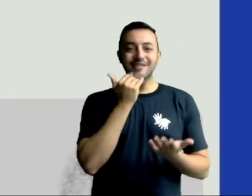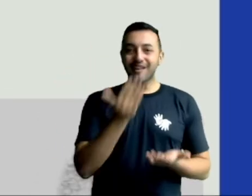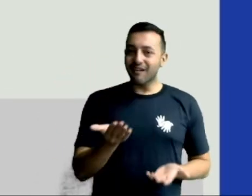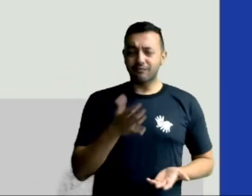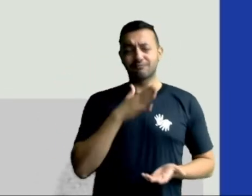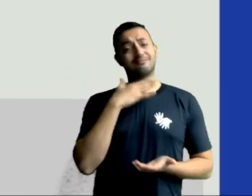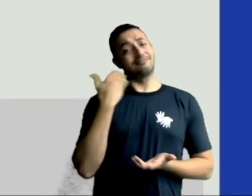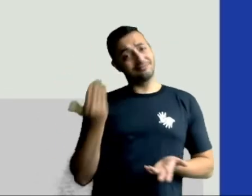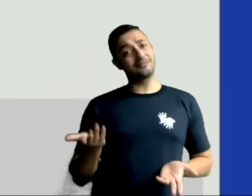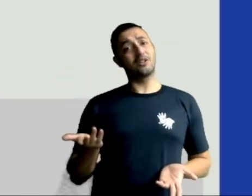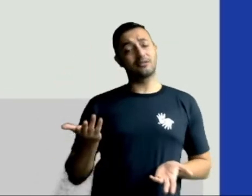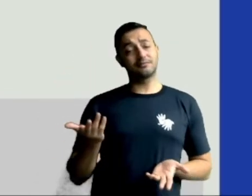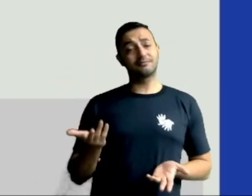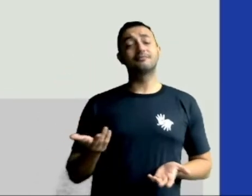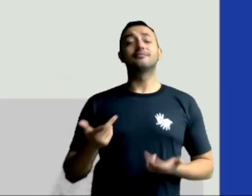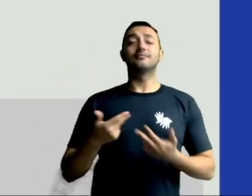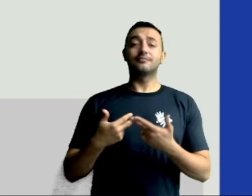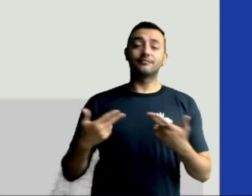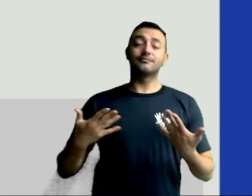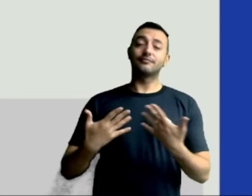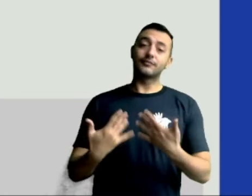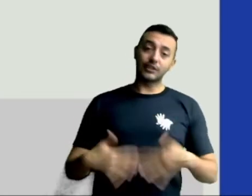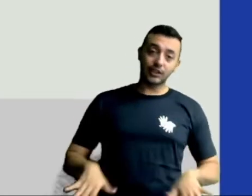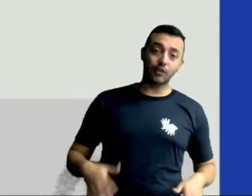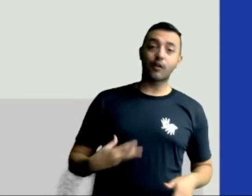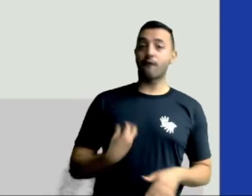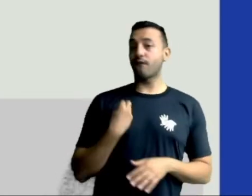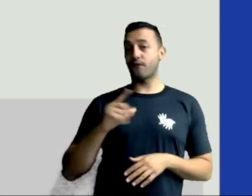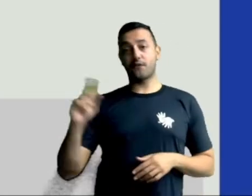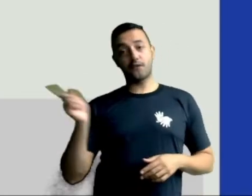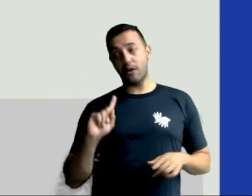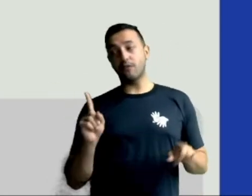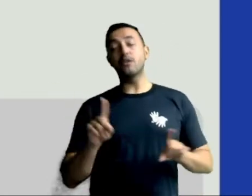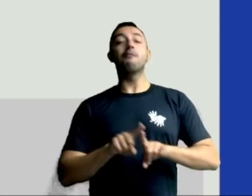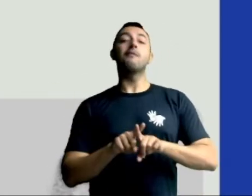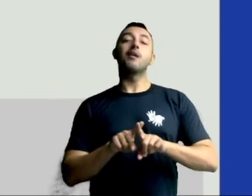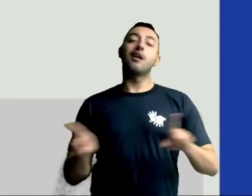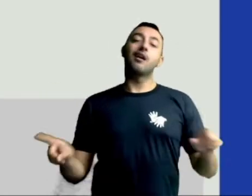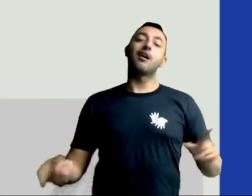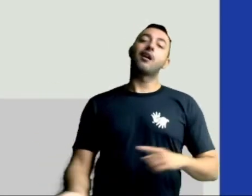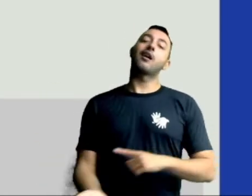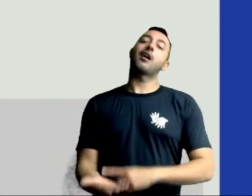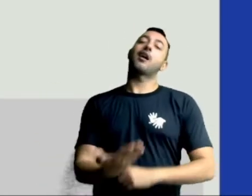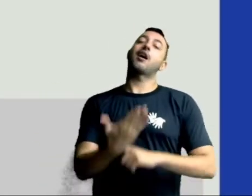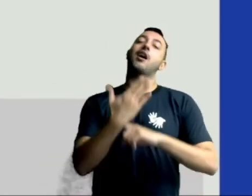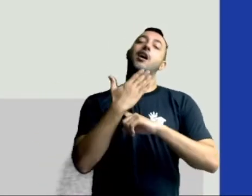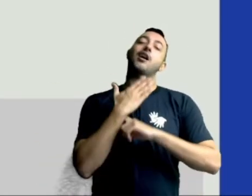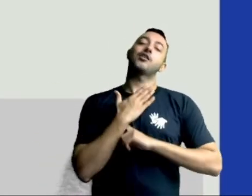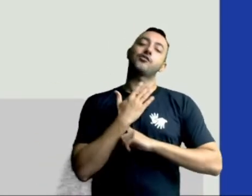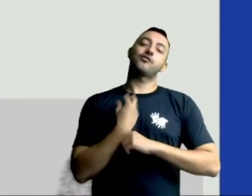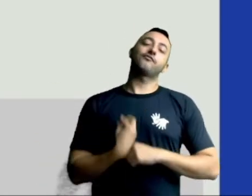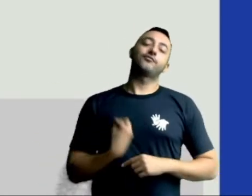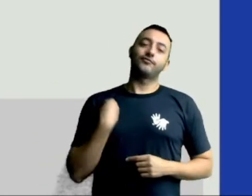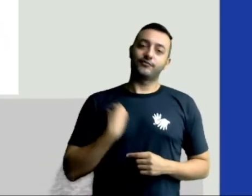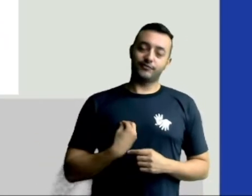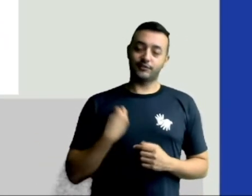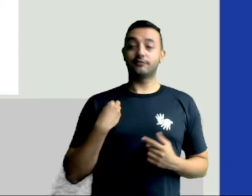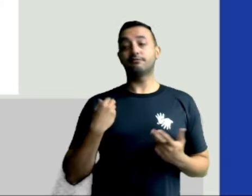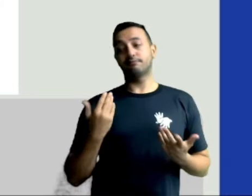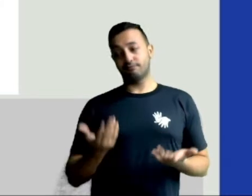gente precisa desses elementos naturais que não são vivos, mas que nos trazem a vida e fazem a nossa vida